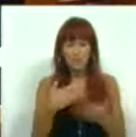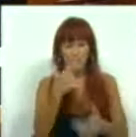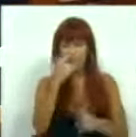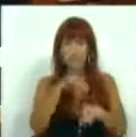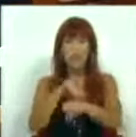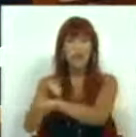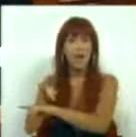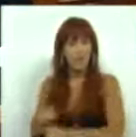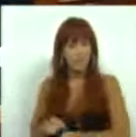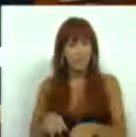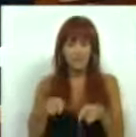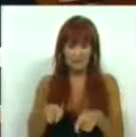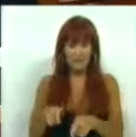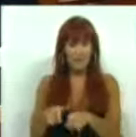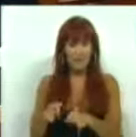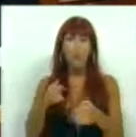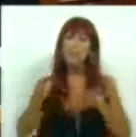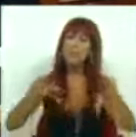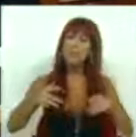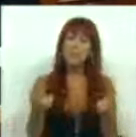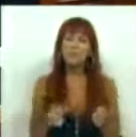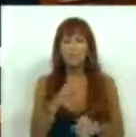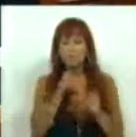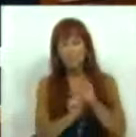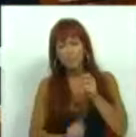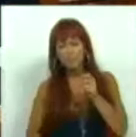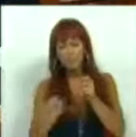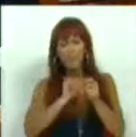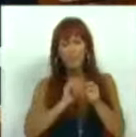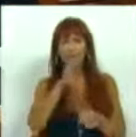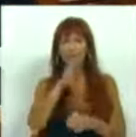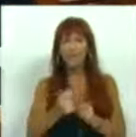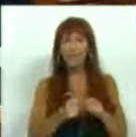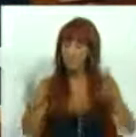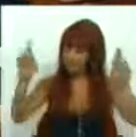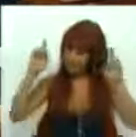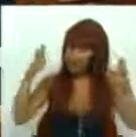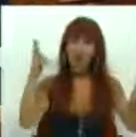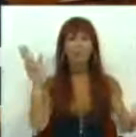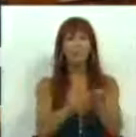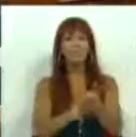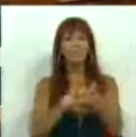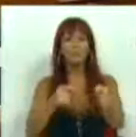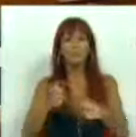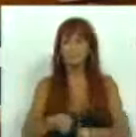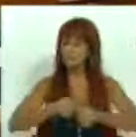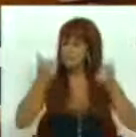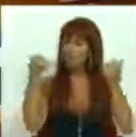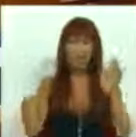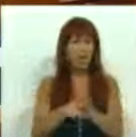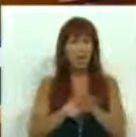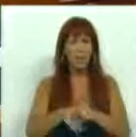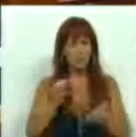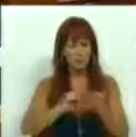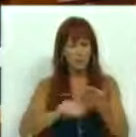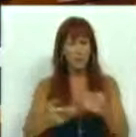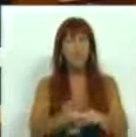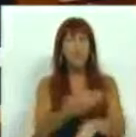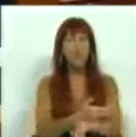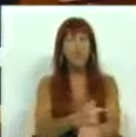nossos doentes. Nesta medida, terminaria esta intervenção dizendo que a desejável aprovação de uma boa lei de